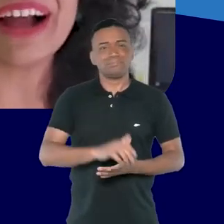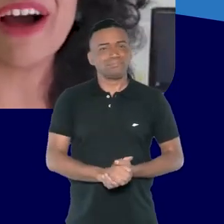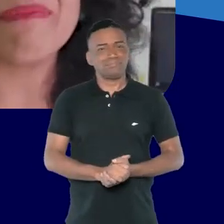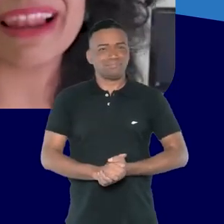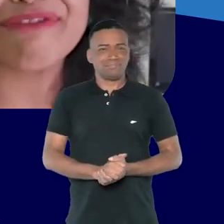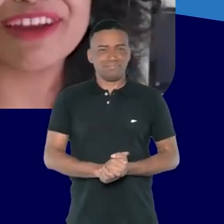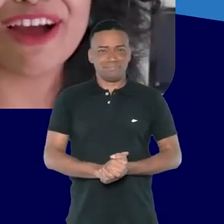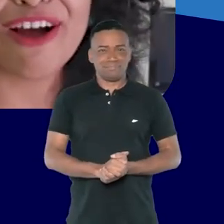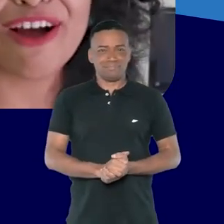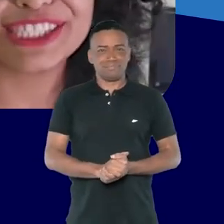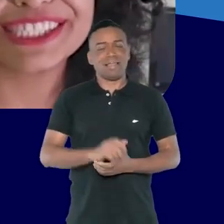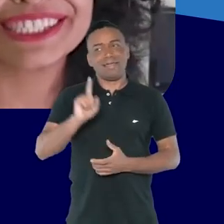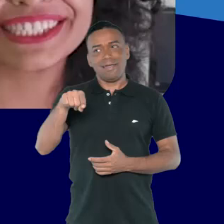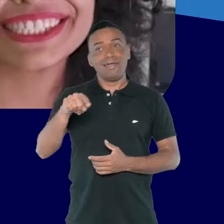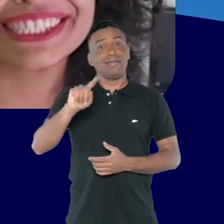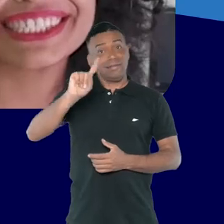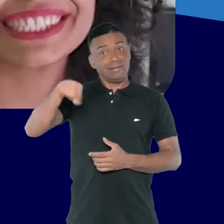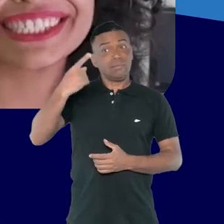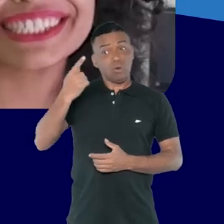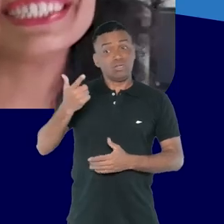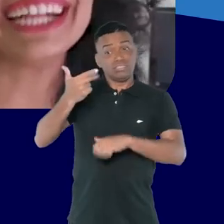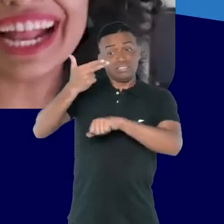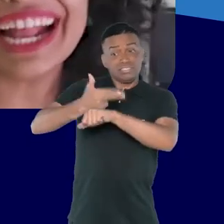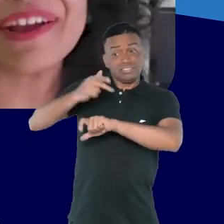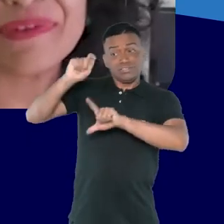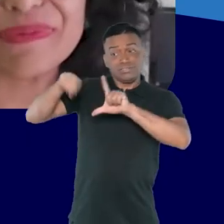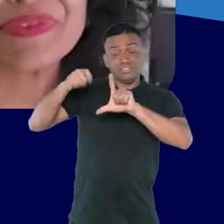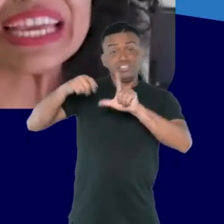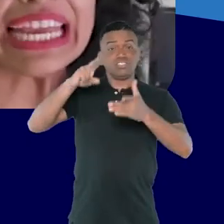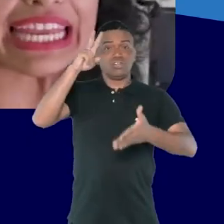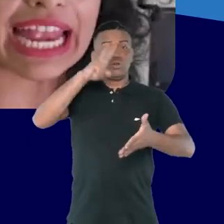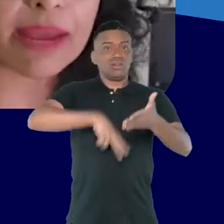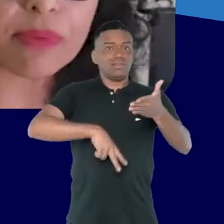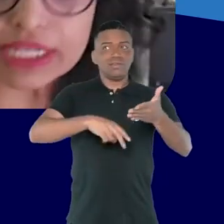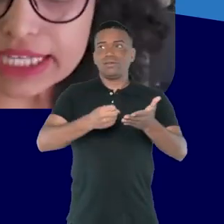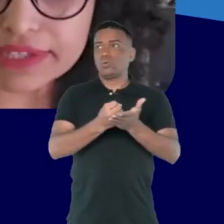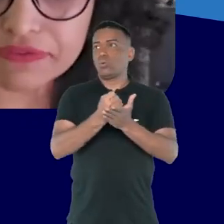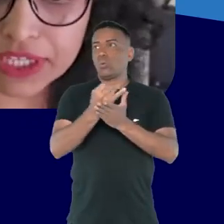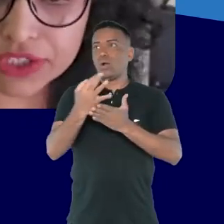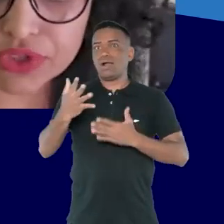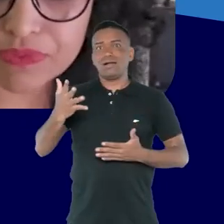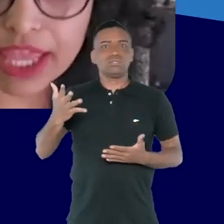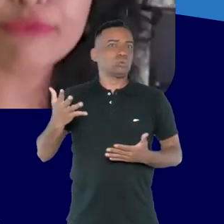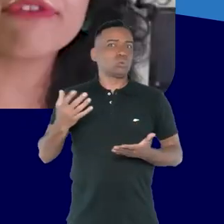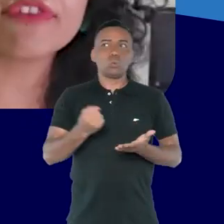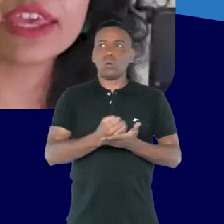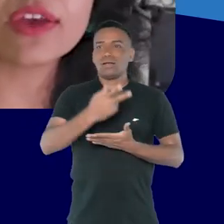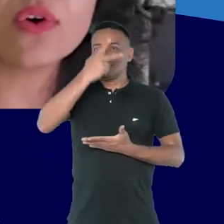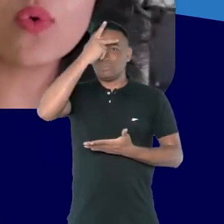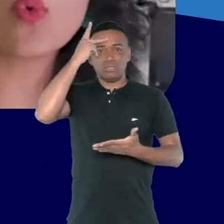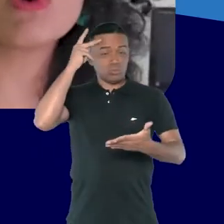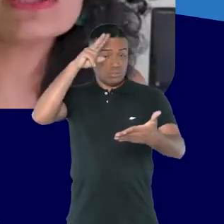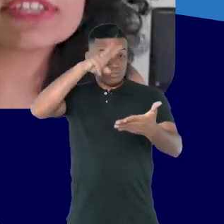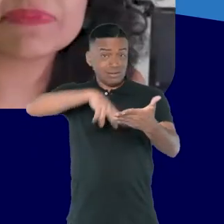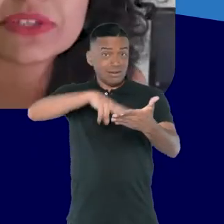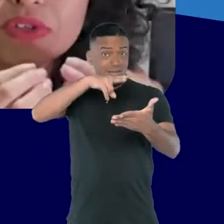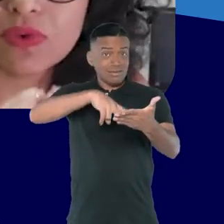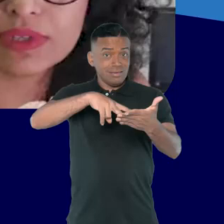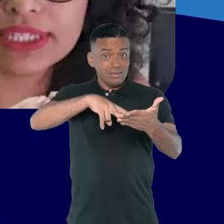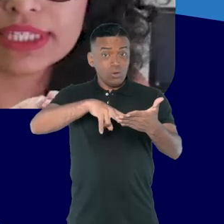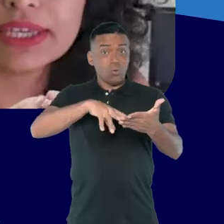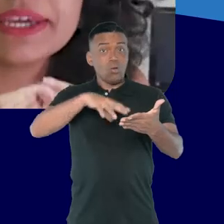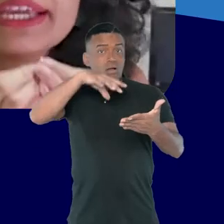Lá no @Rocha. Isso. E aí, depois desse vídeo, eu vi o quanto